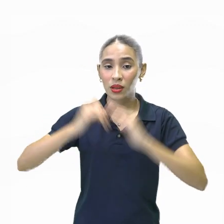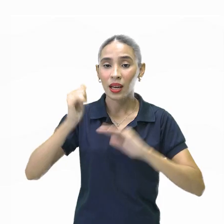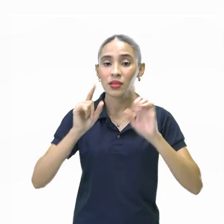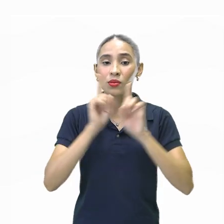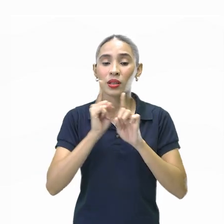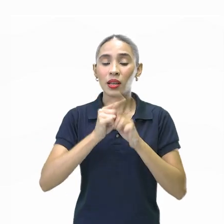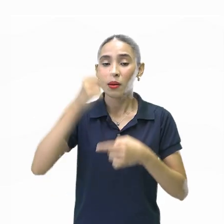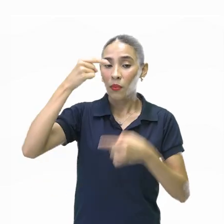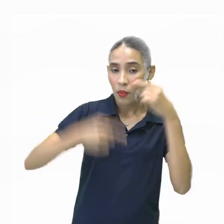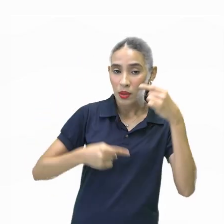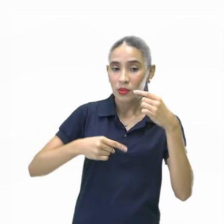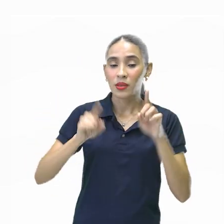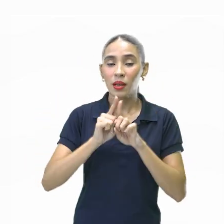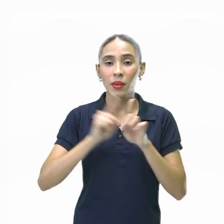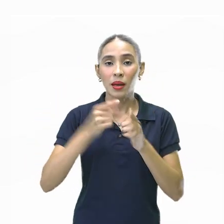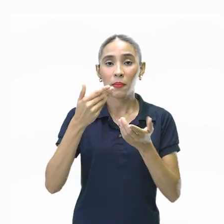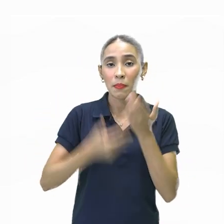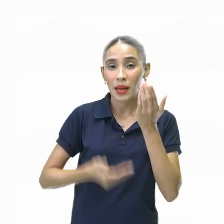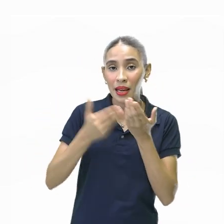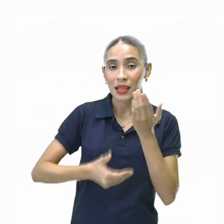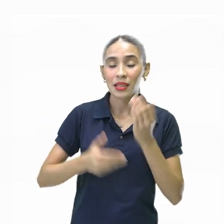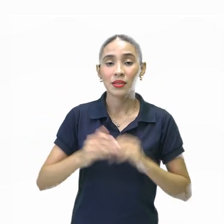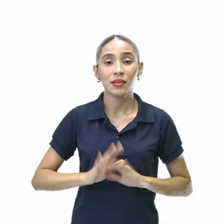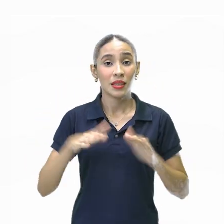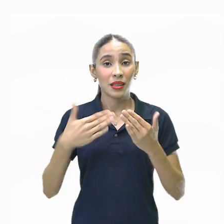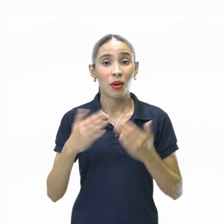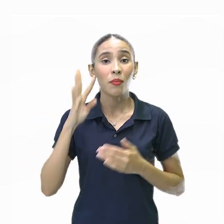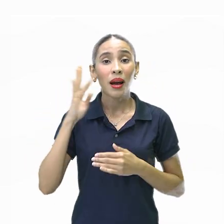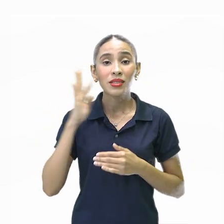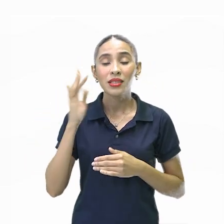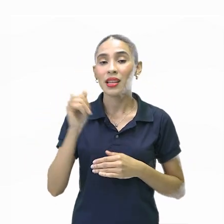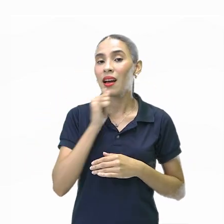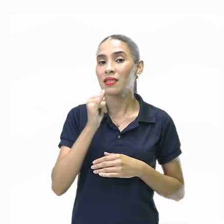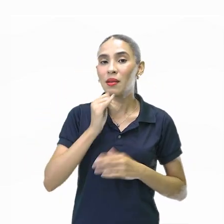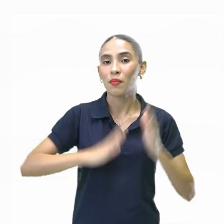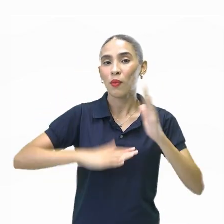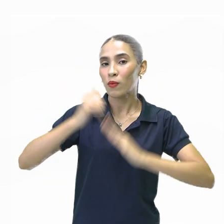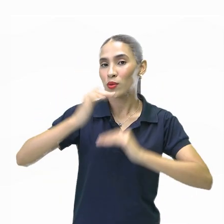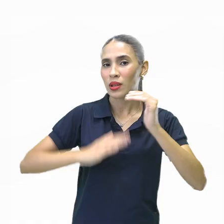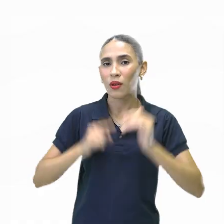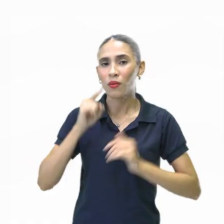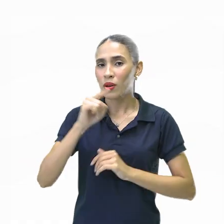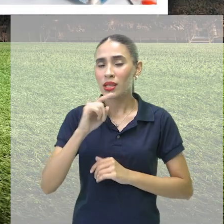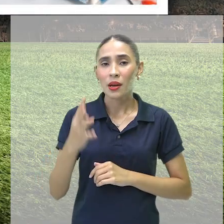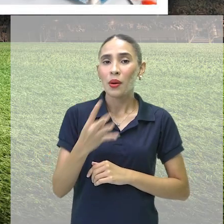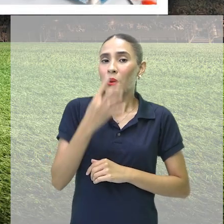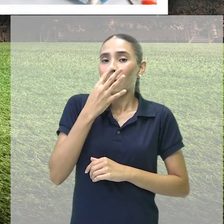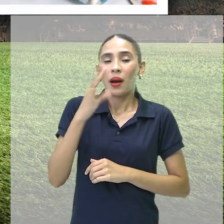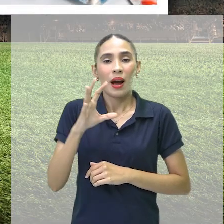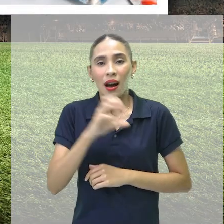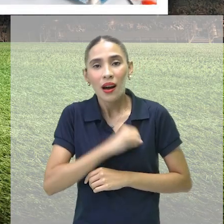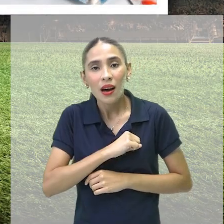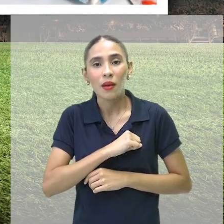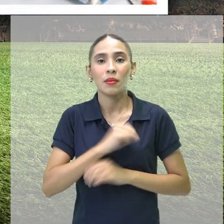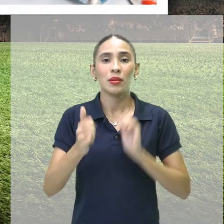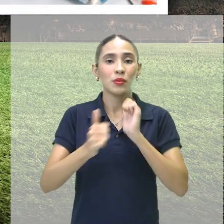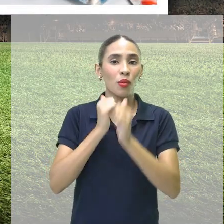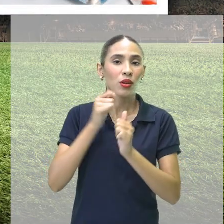e desclassificações. Então, imagina só aquele atleta que você tanto admira no esporte, que você gosta de